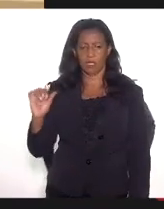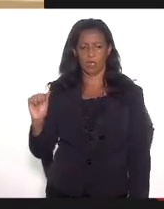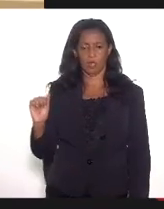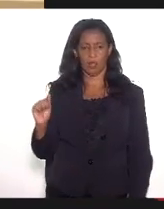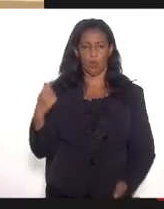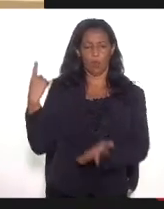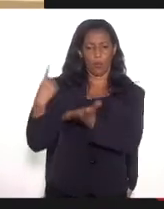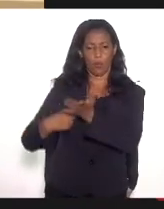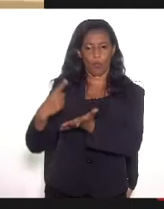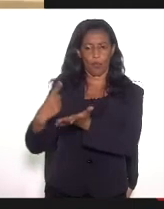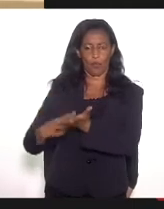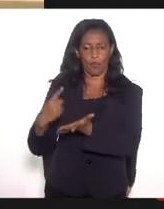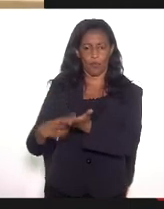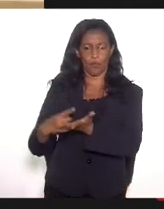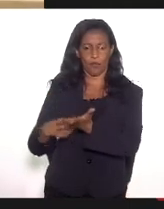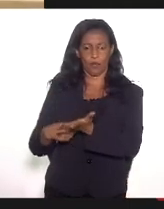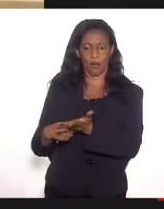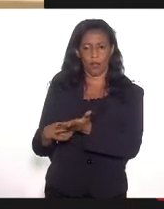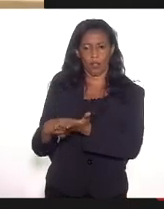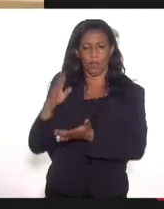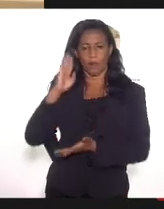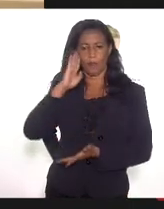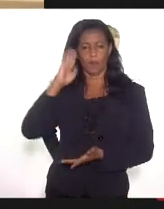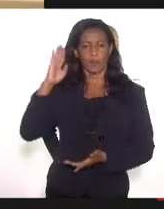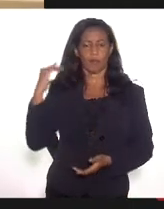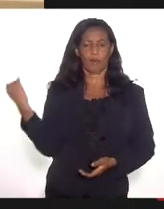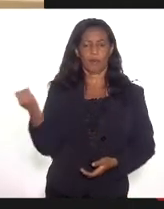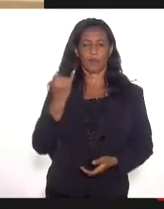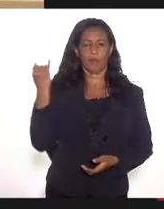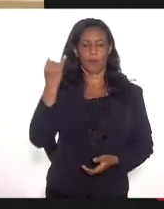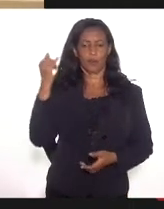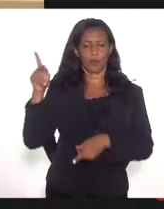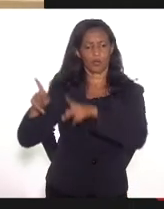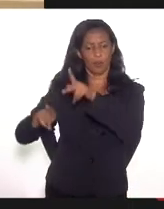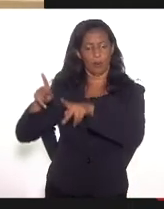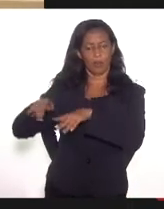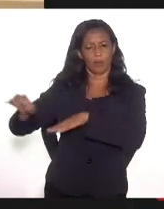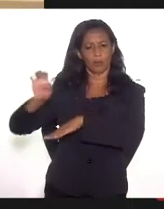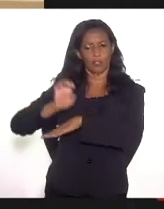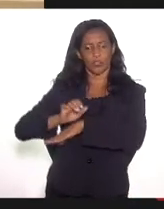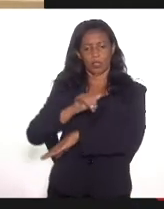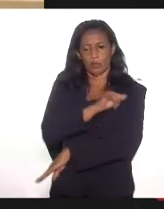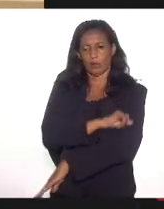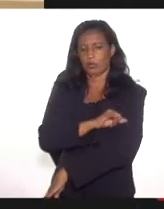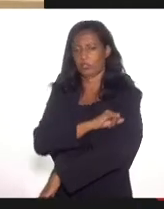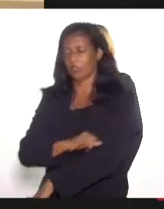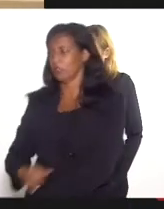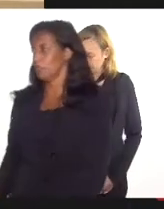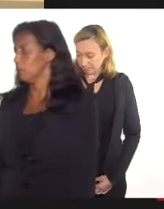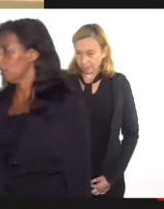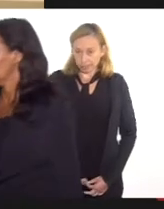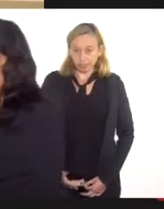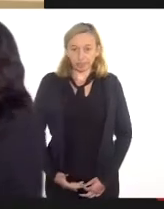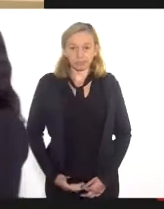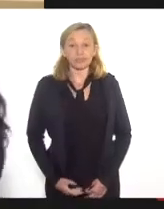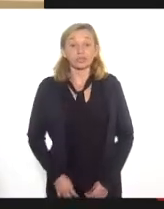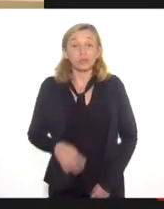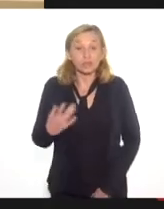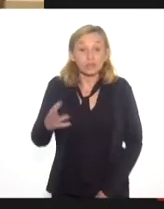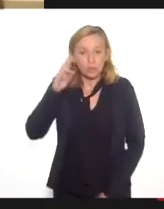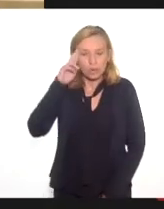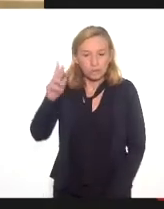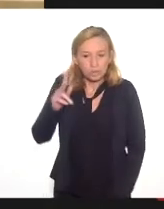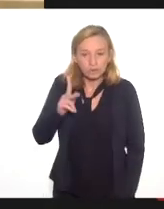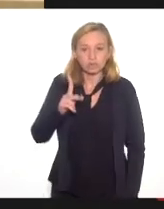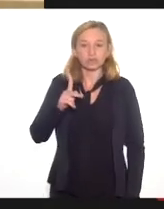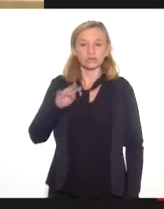compromisso tão fundamental e importante com a população do estado do Rio de Janeiro então senhor Rodrigo Afonso muito